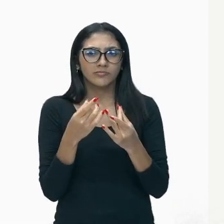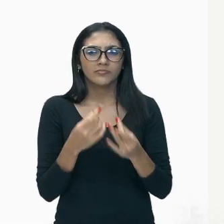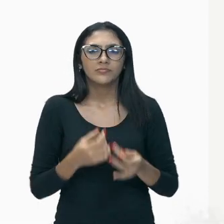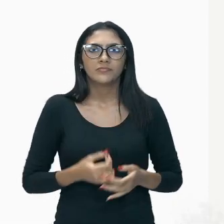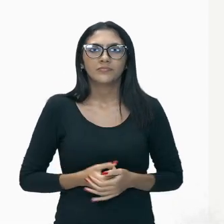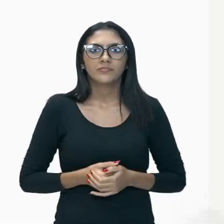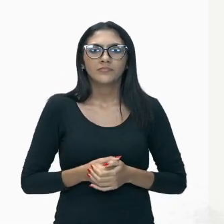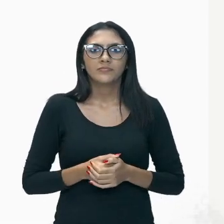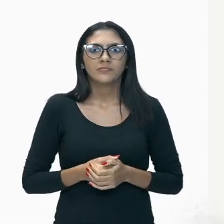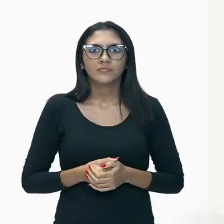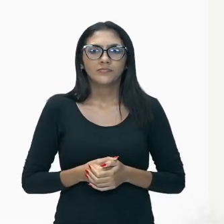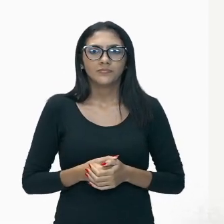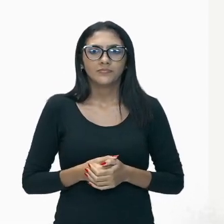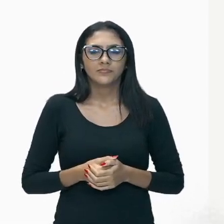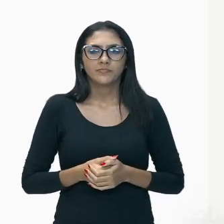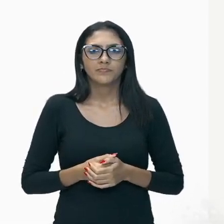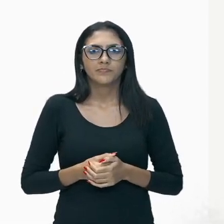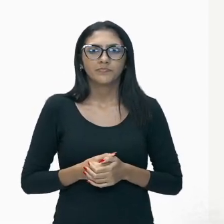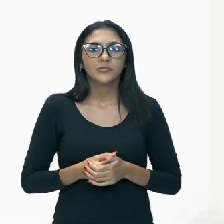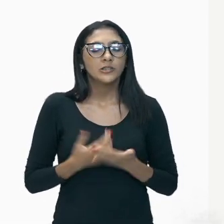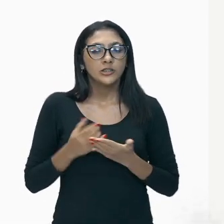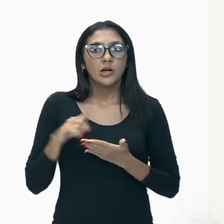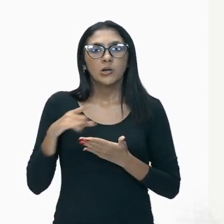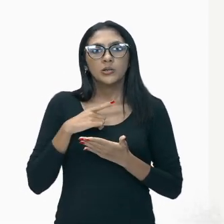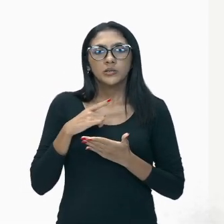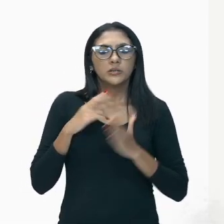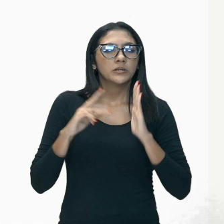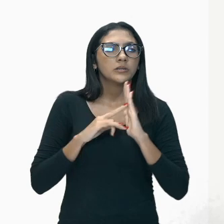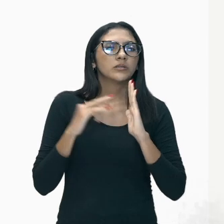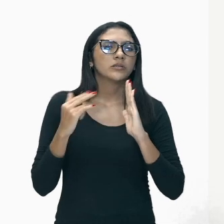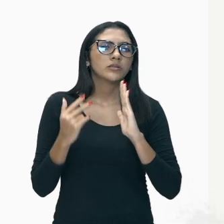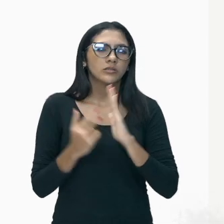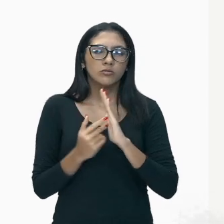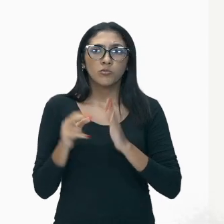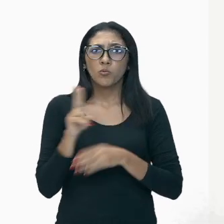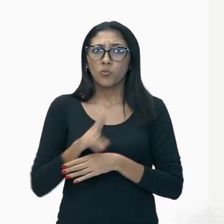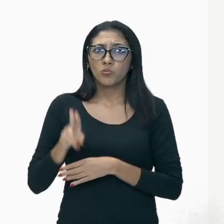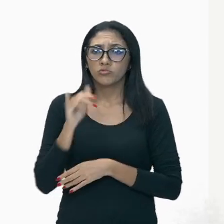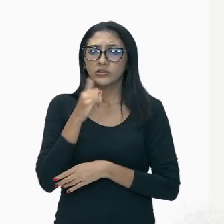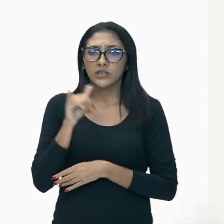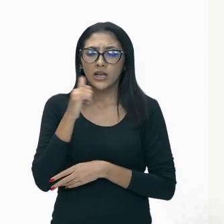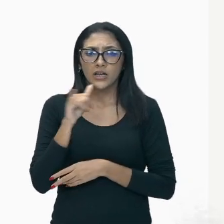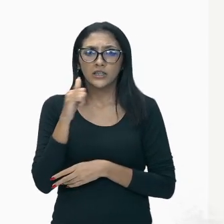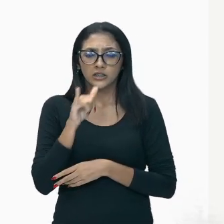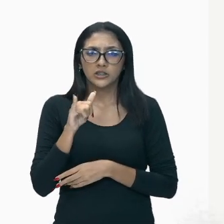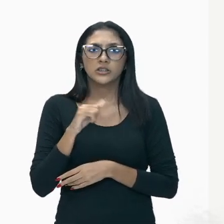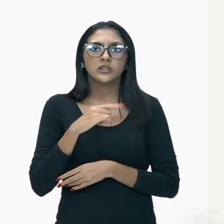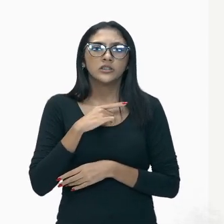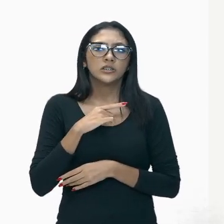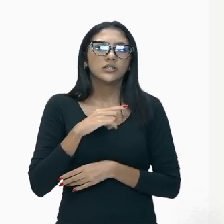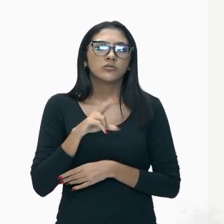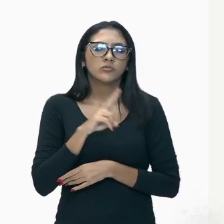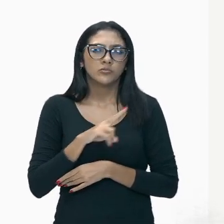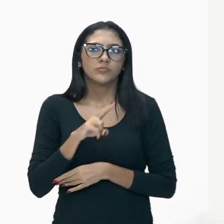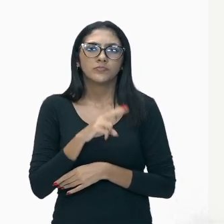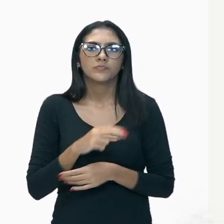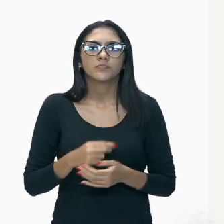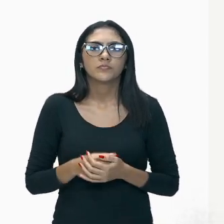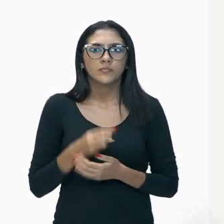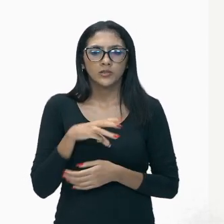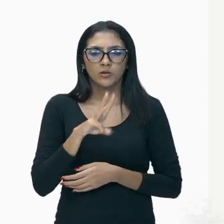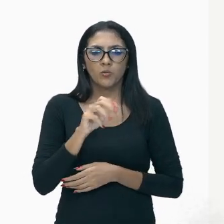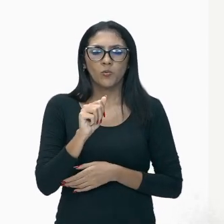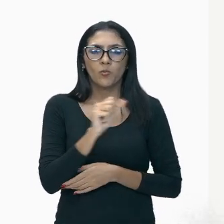ligados. Aí, nesse sentido, o consumo de eletricidade é representado pela unidade